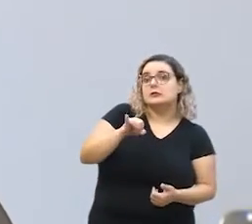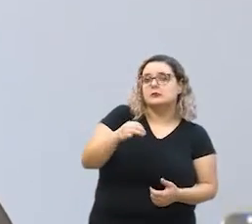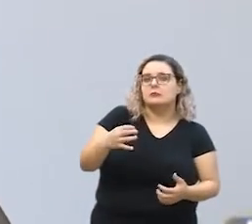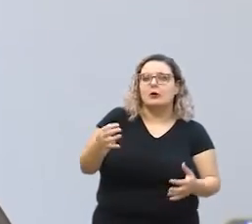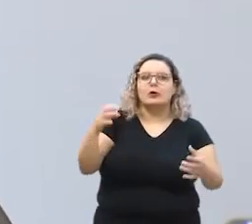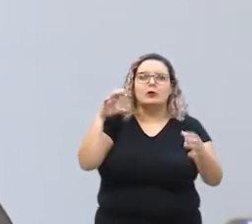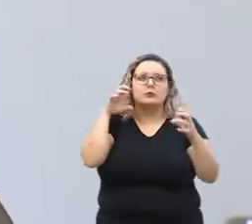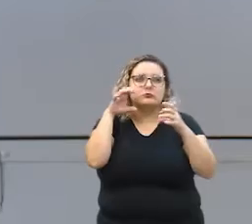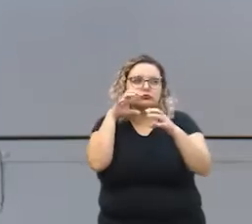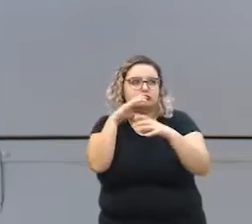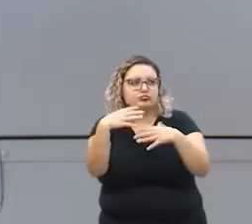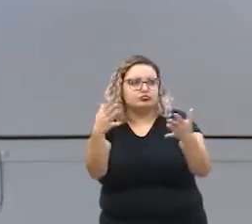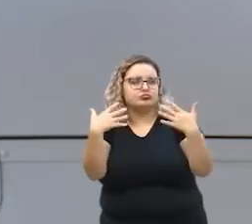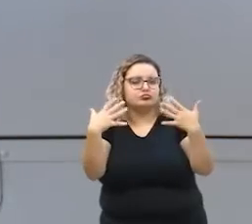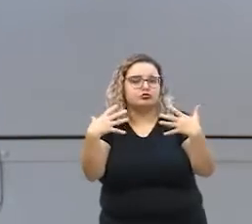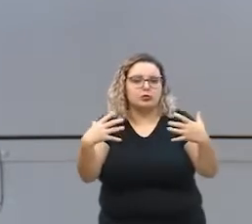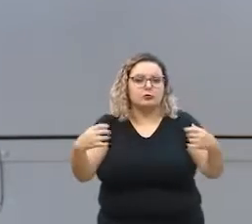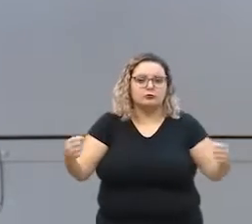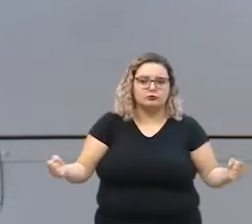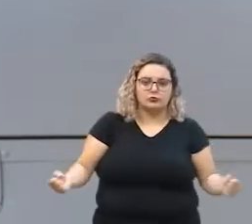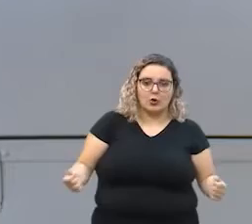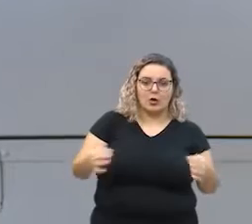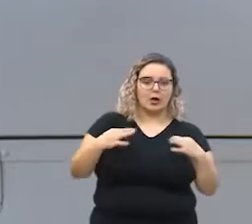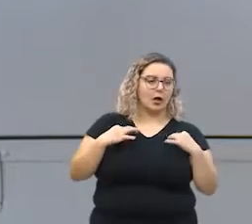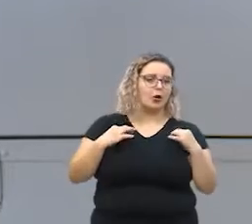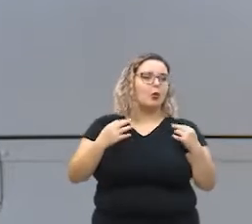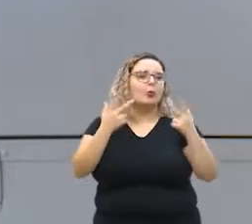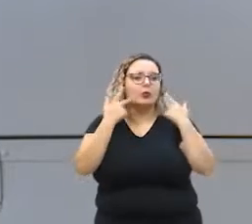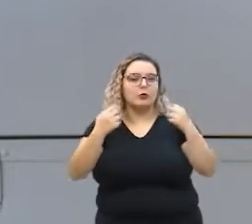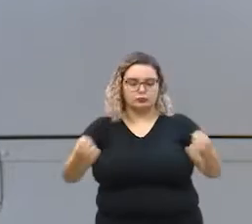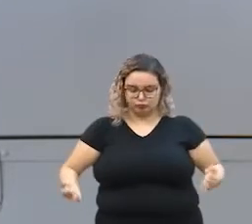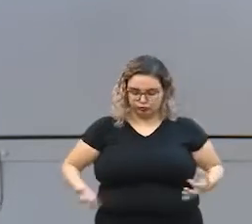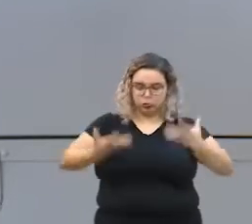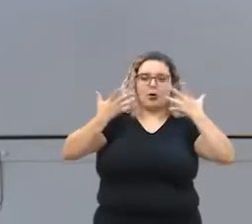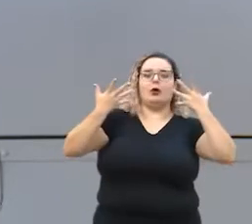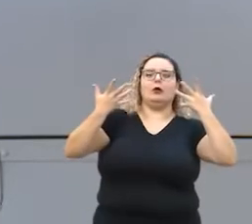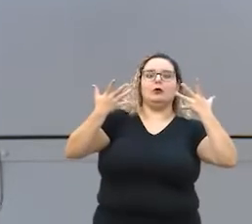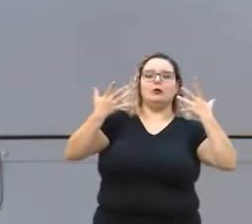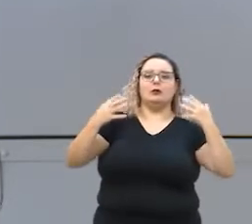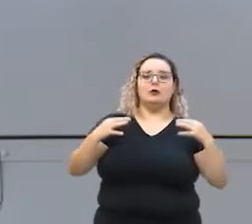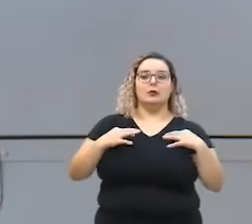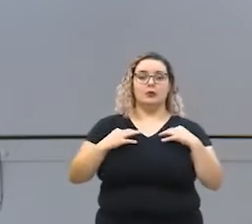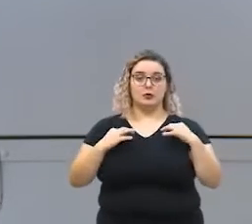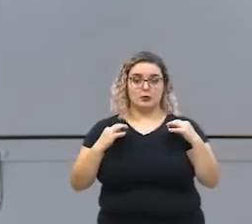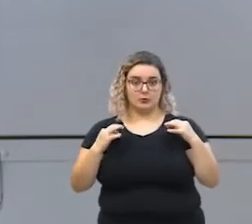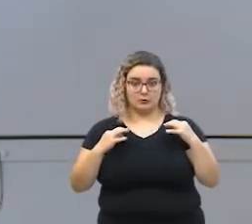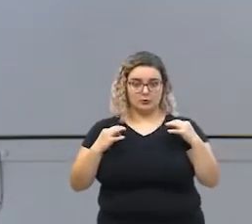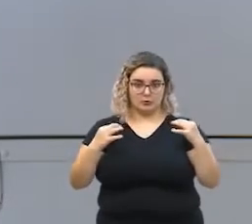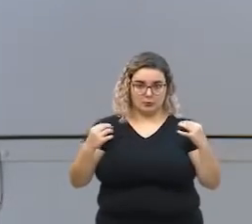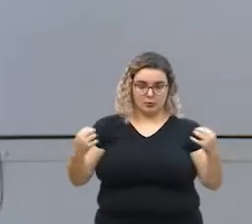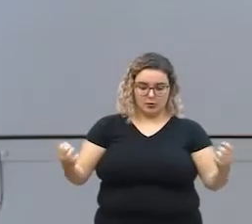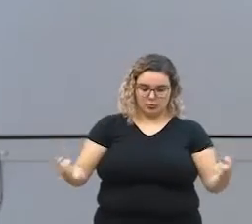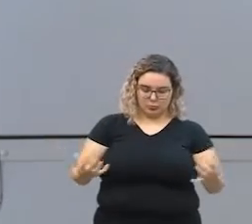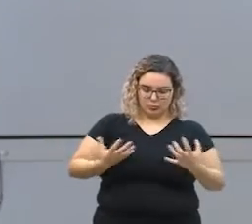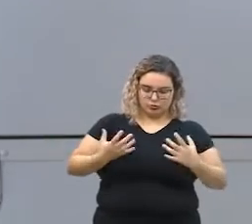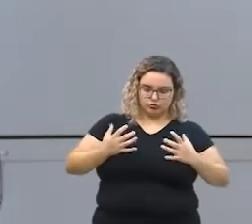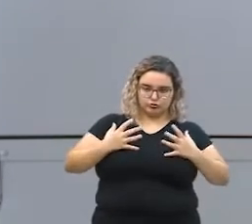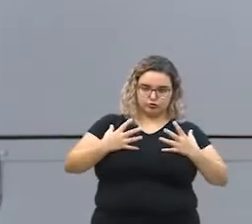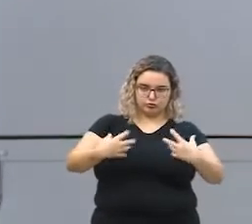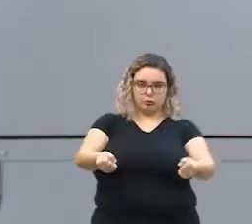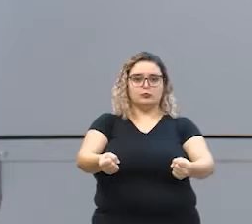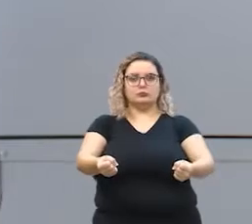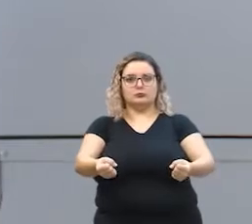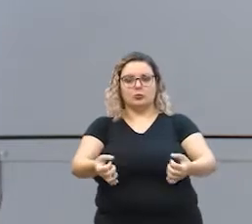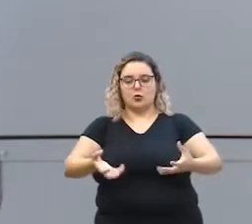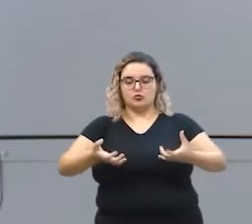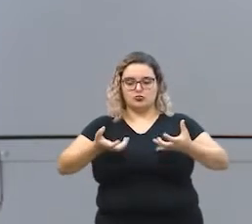ele, ele entra em chama, né? Ele pega fogo, na verdade. E ele bate e ele extingue o fogo na mesma